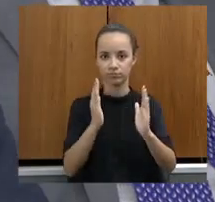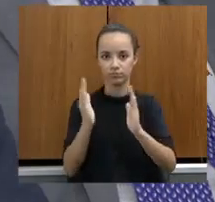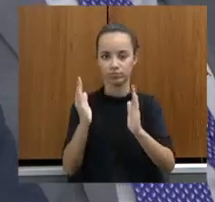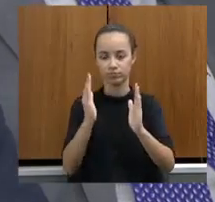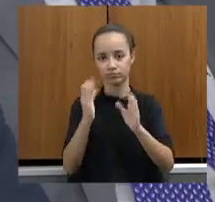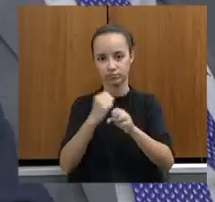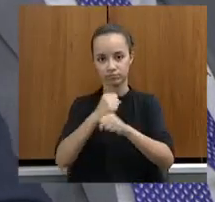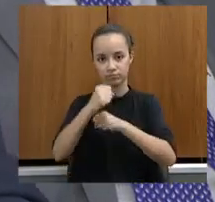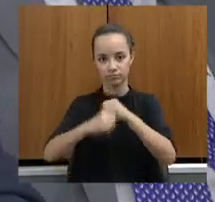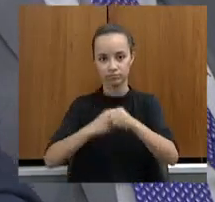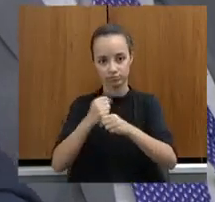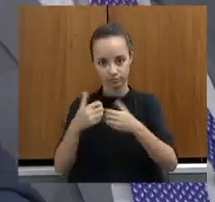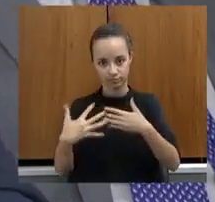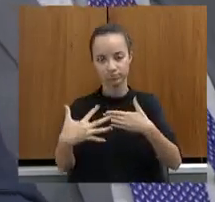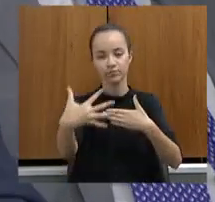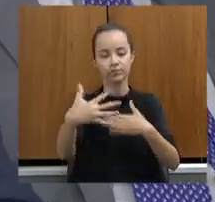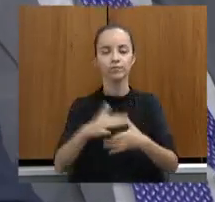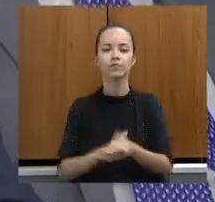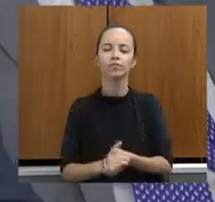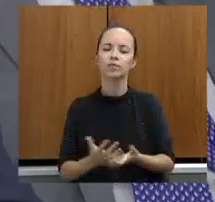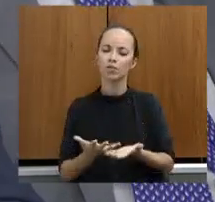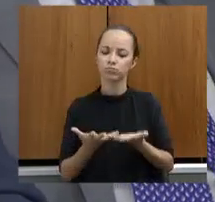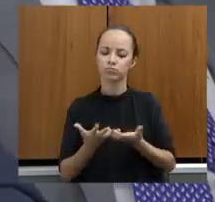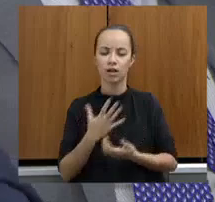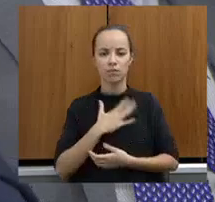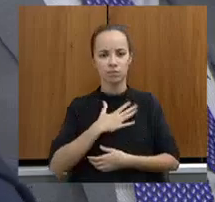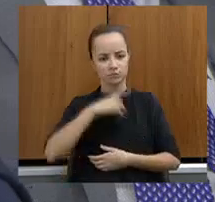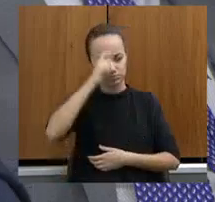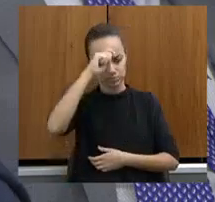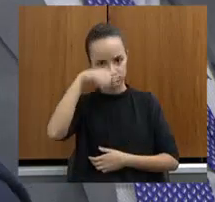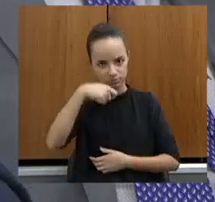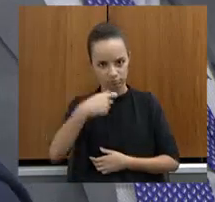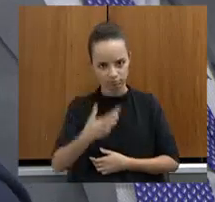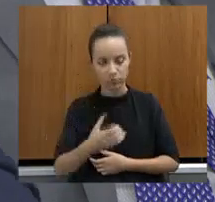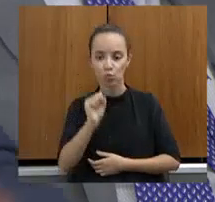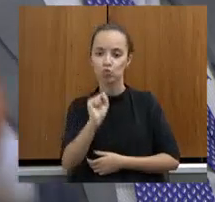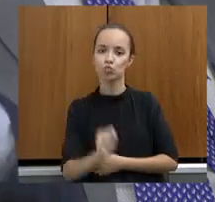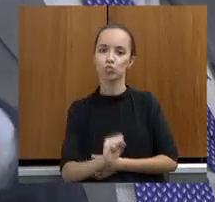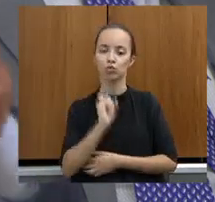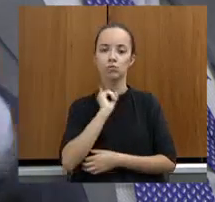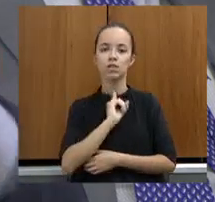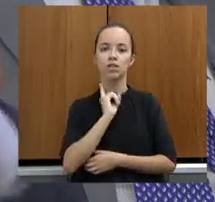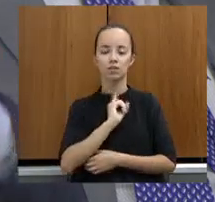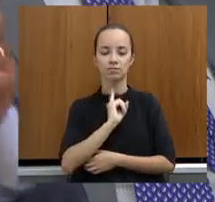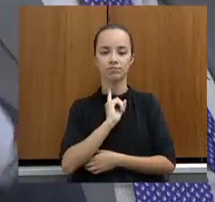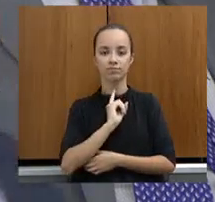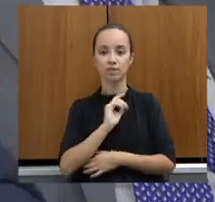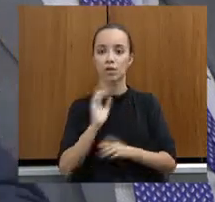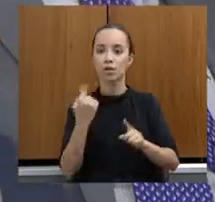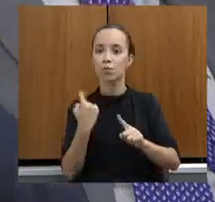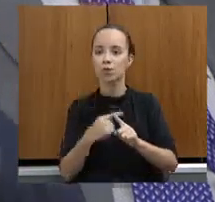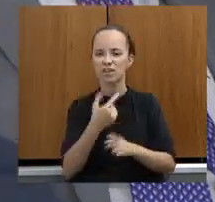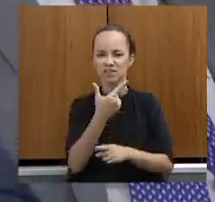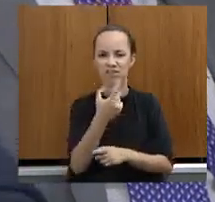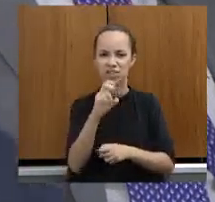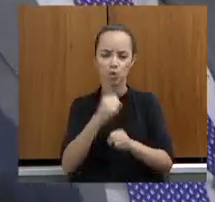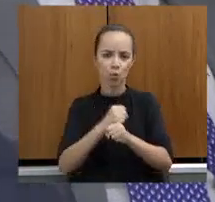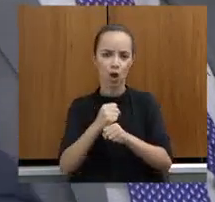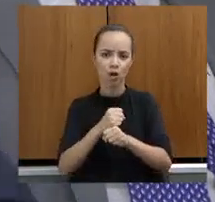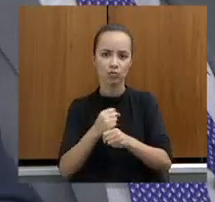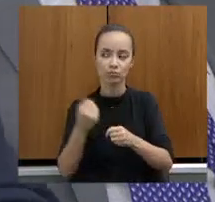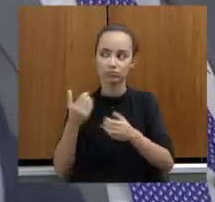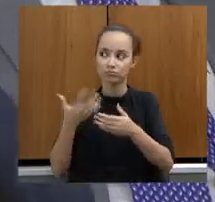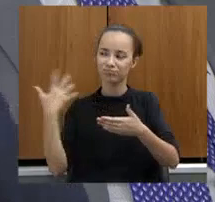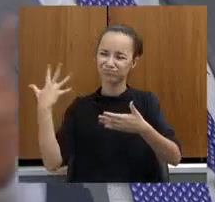próximos anos então fica aqui a minha homenagem homenagem do Sul de Minas porque mais de 25 anos estava buscando